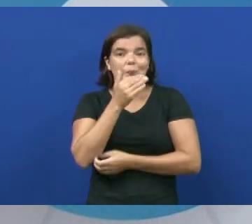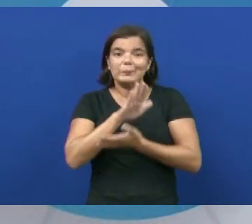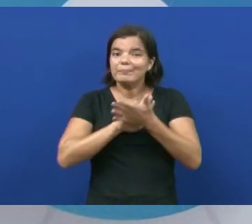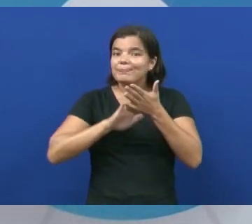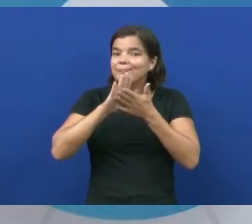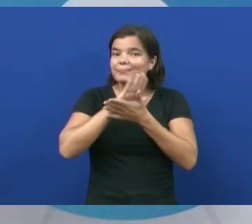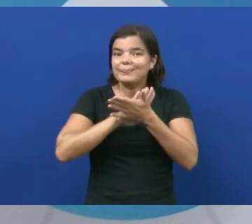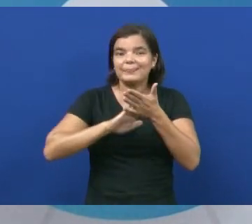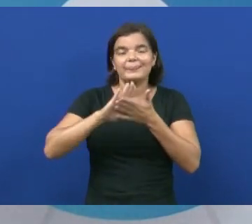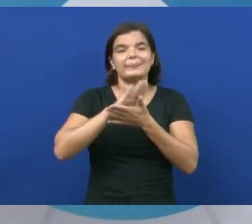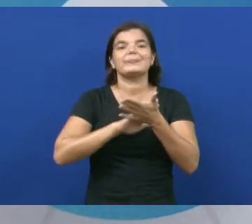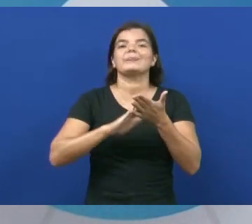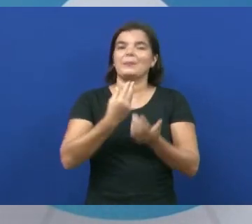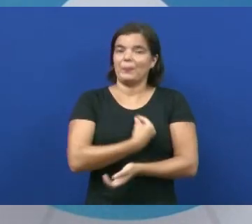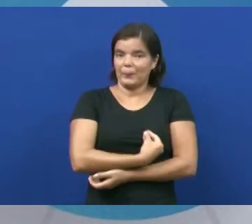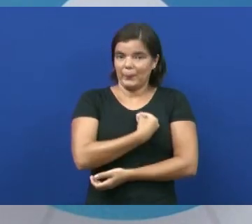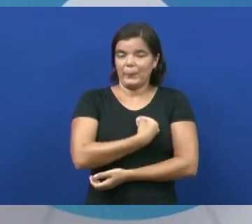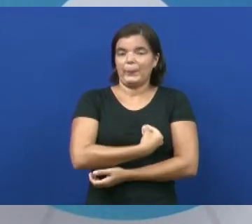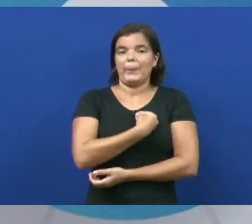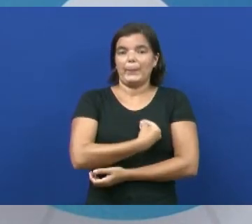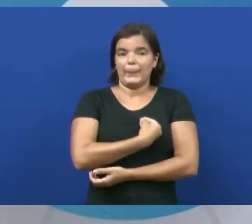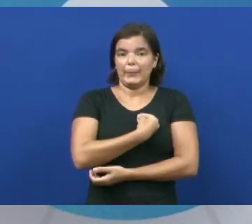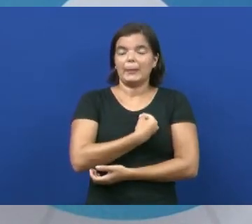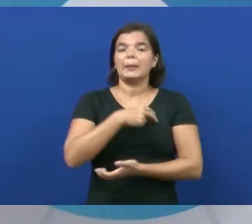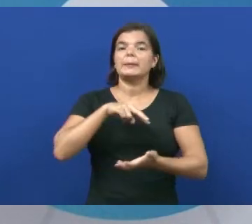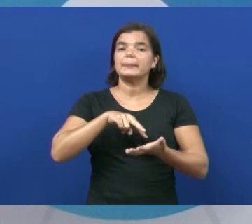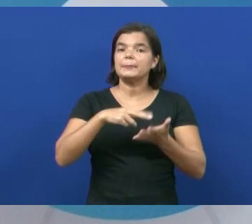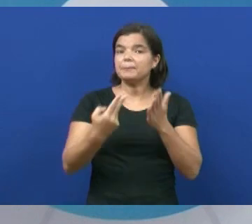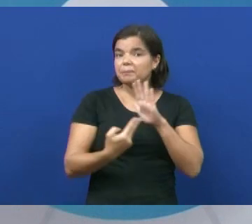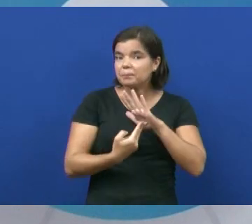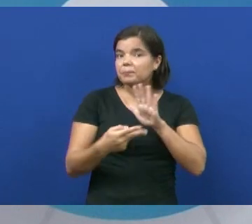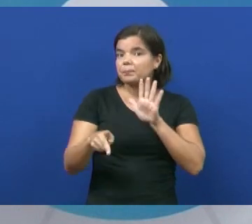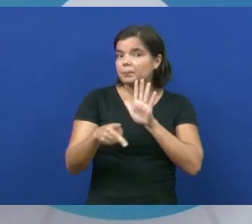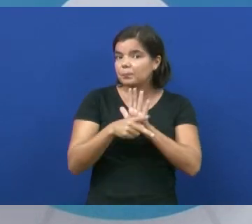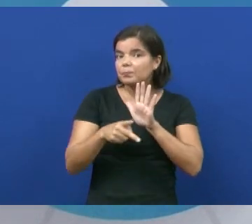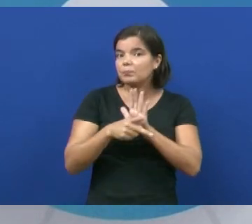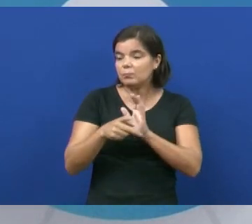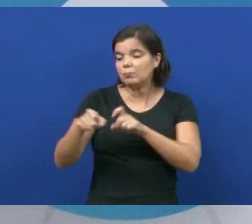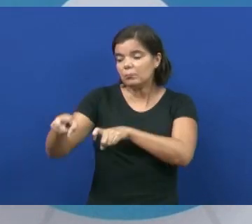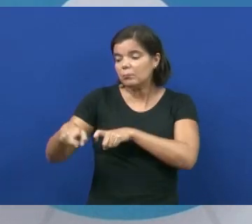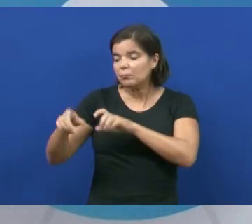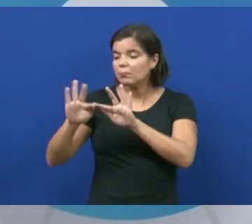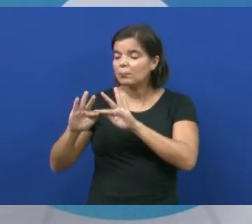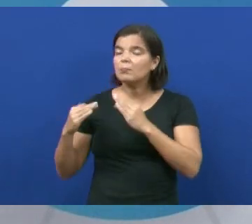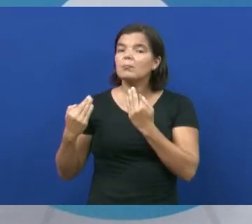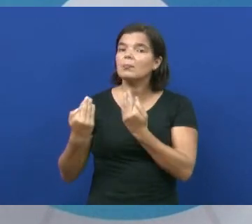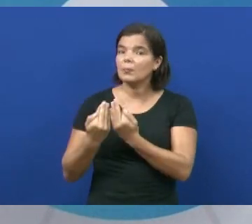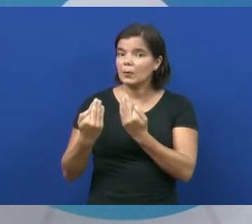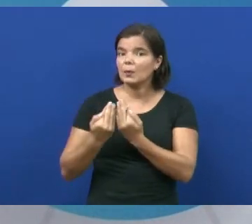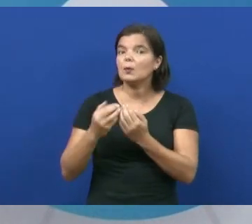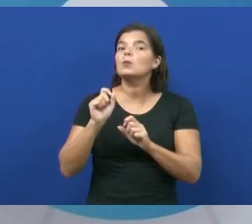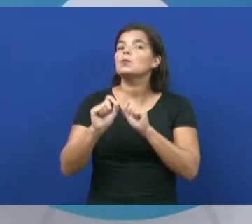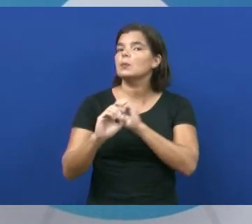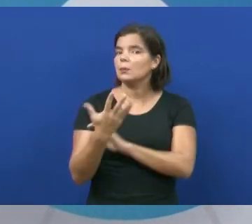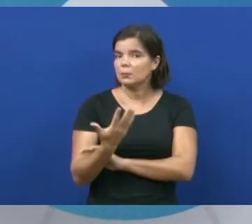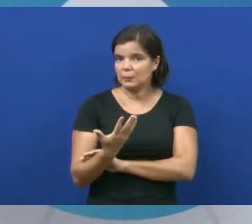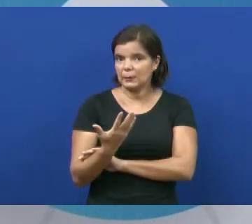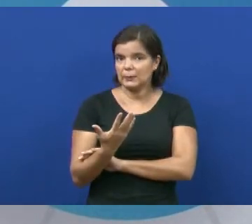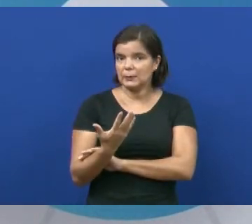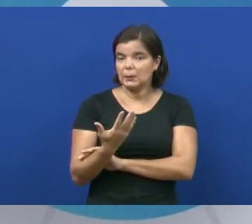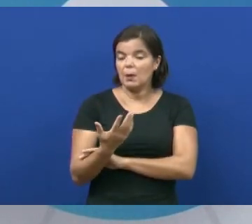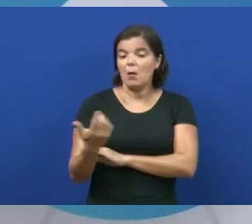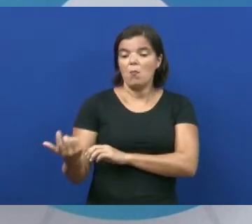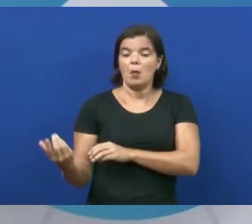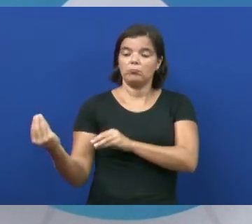né, da sua subsistência, ou seja, fazer a própria chamada agricultura familiar, eles vêm fazer o quê, né? Eles